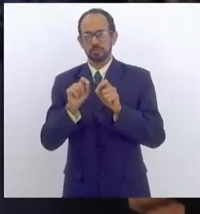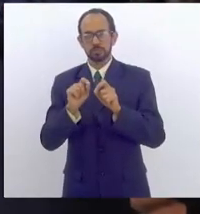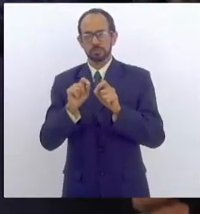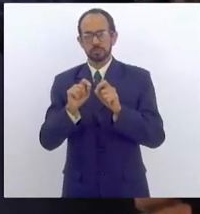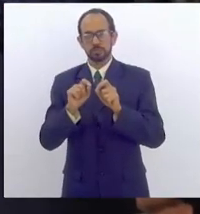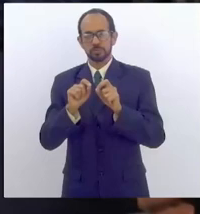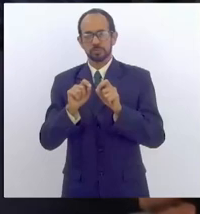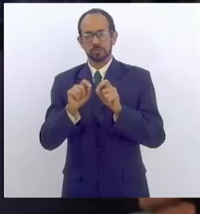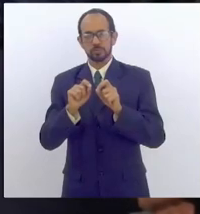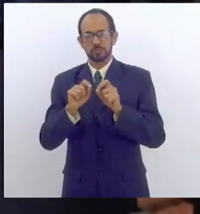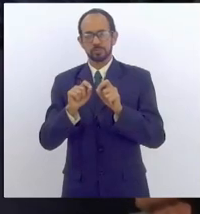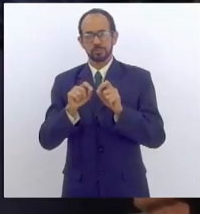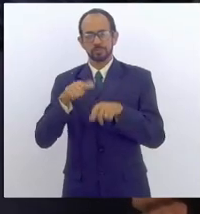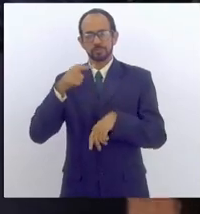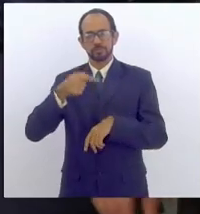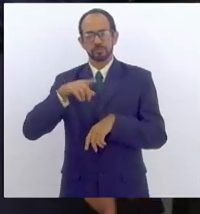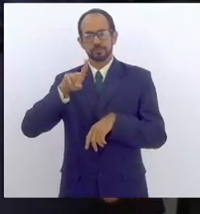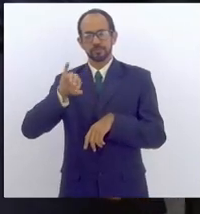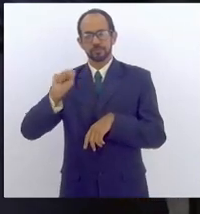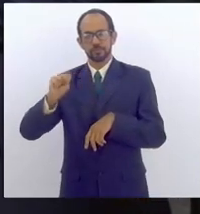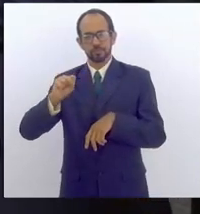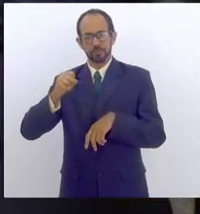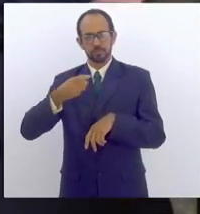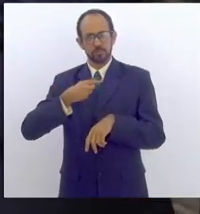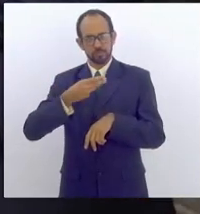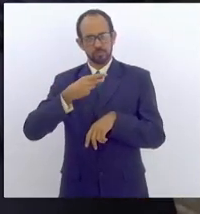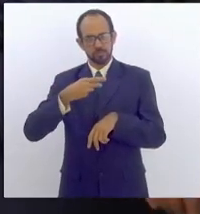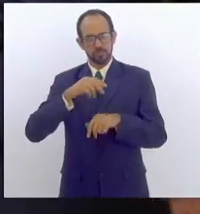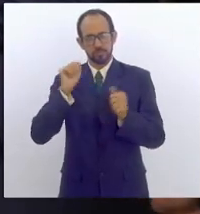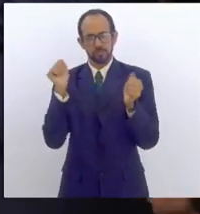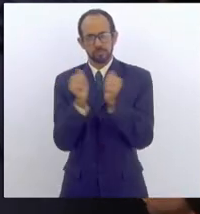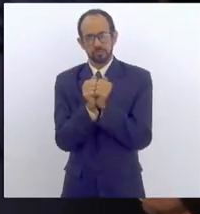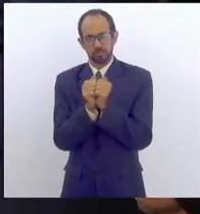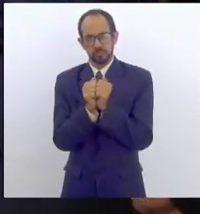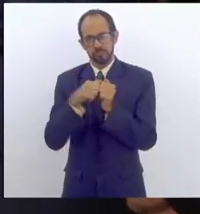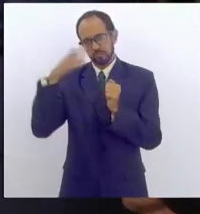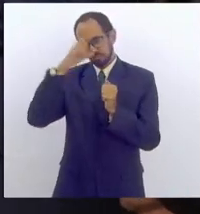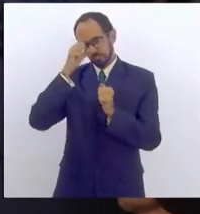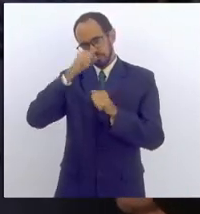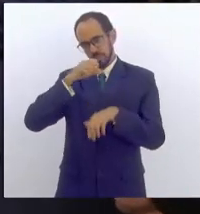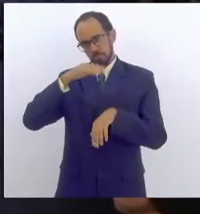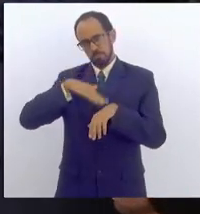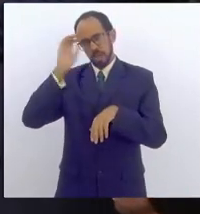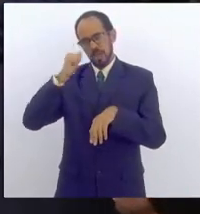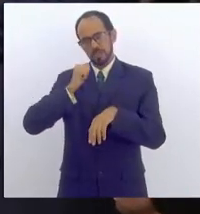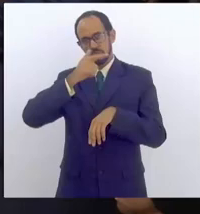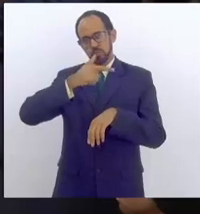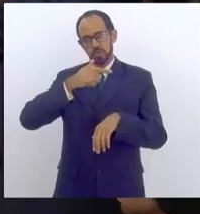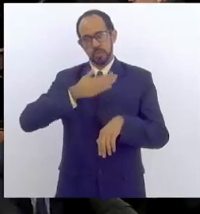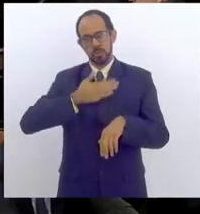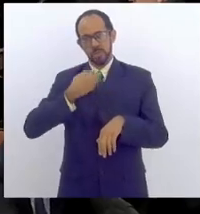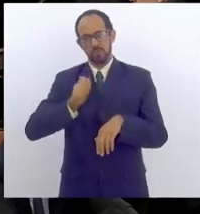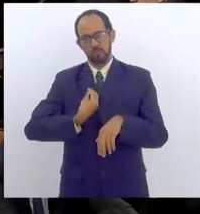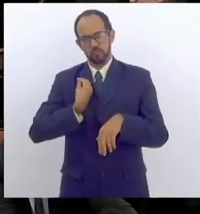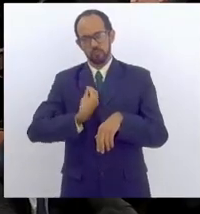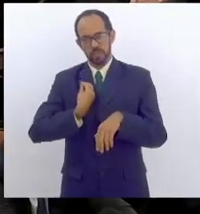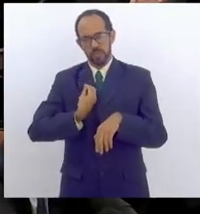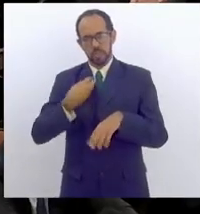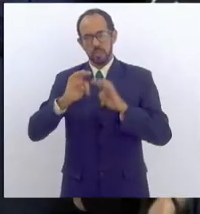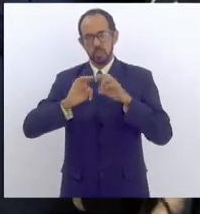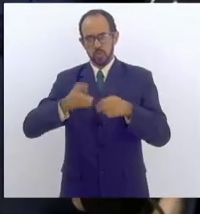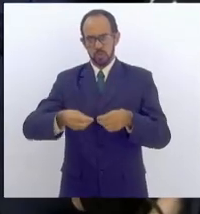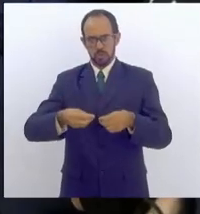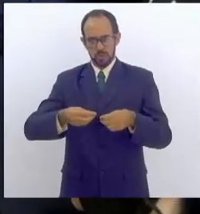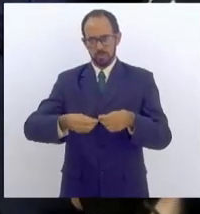nesses 7 dias que passamos juntos, eu aprendi mais do que minha vida toda na política. Muito obrigado pelo ensinamento e